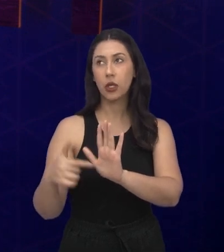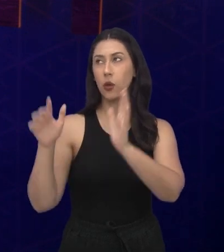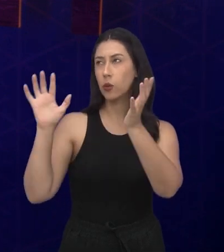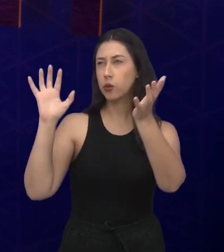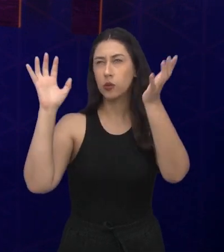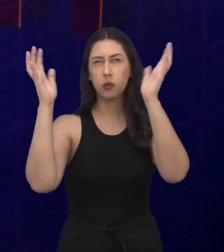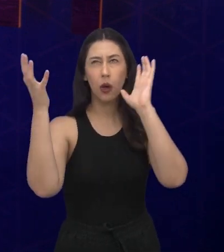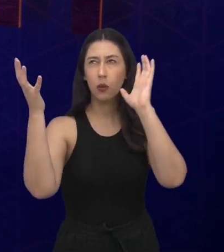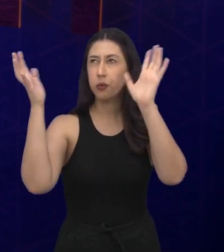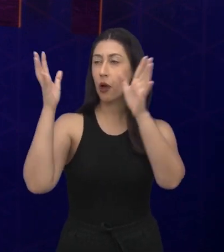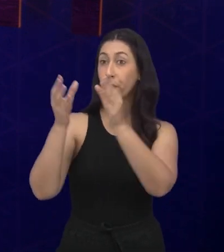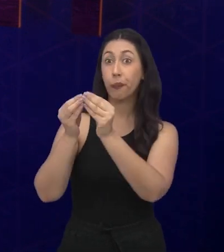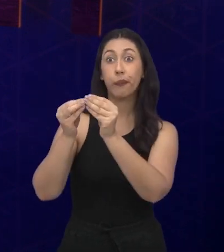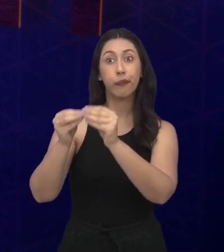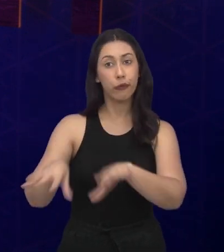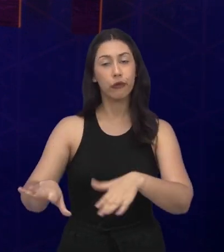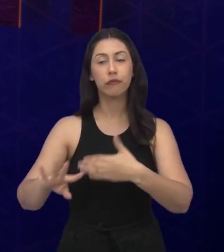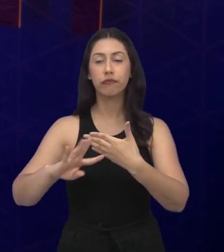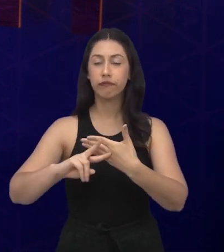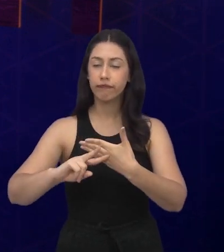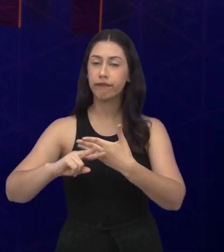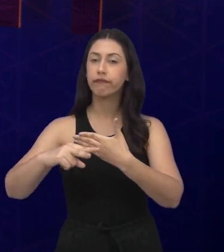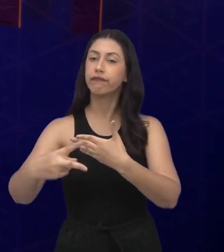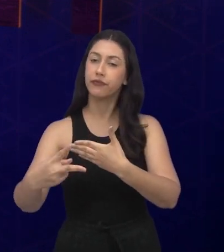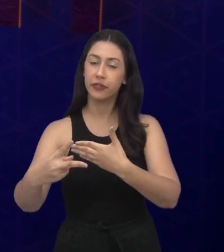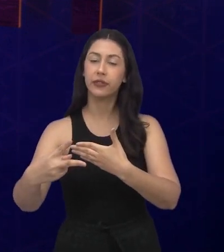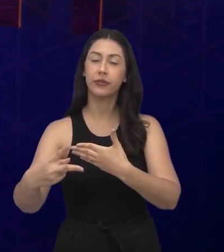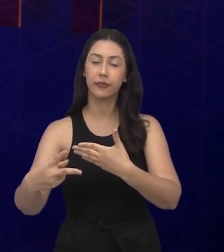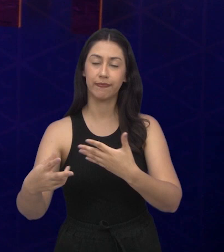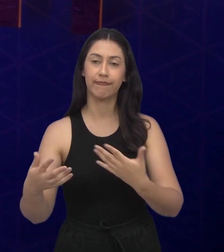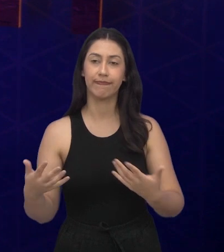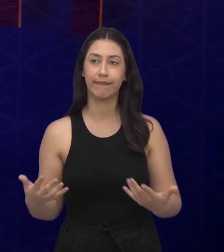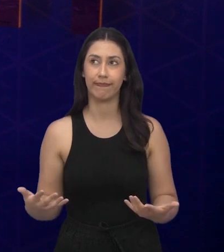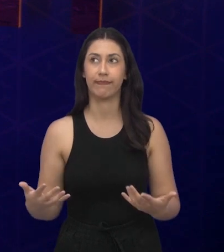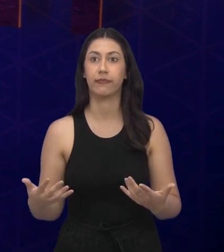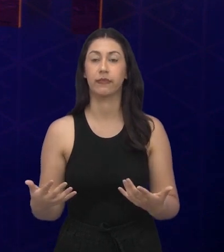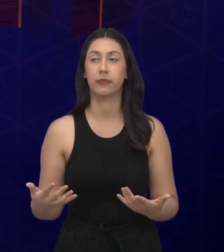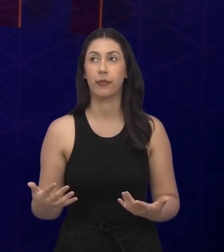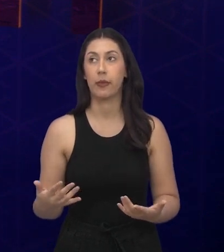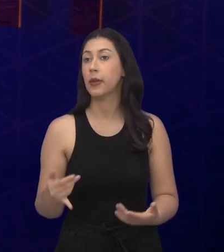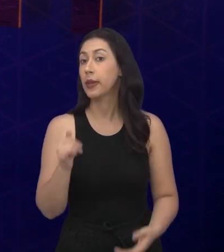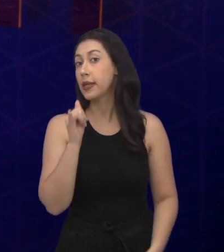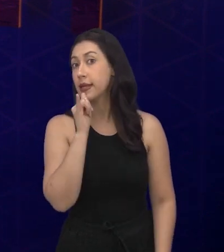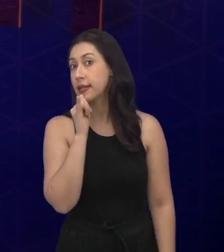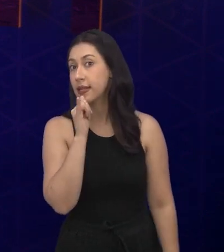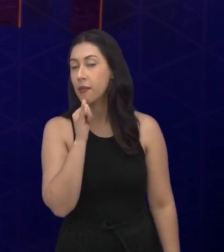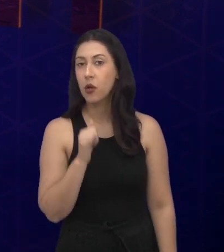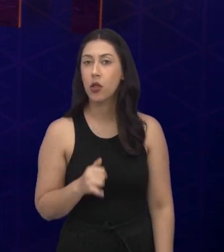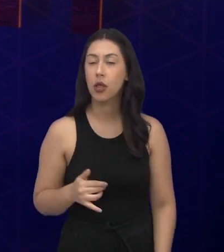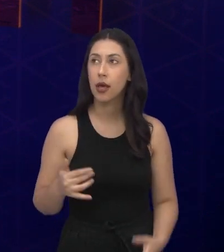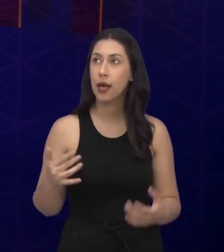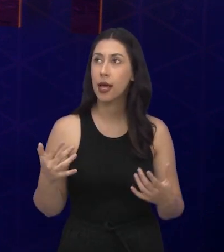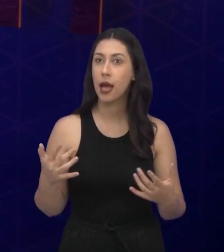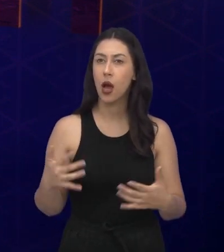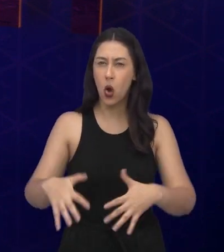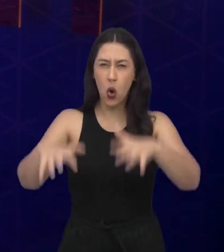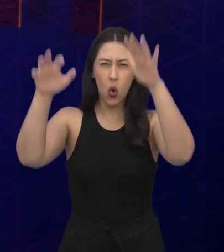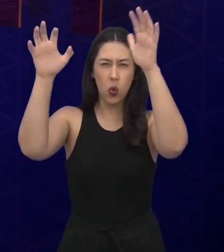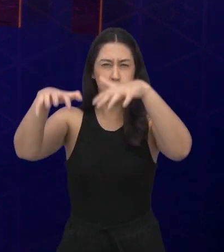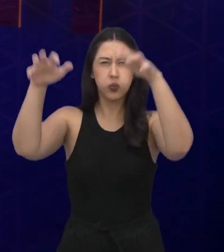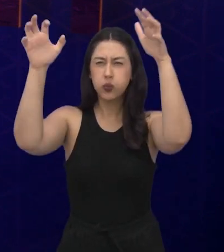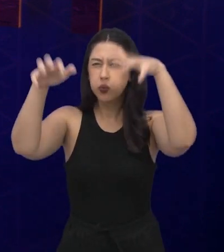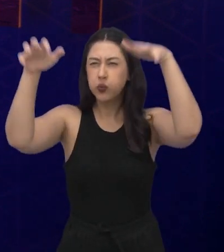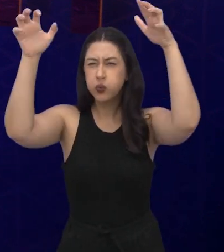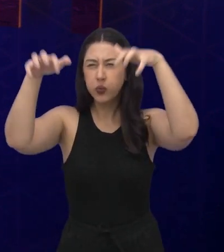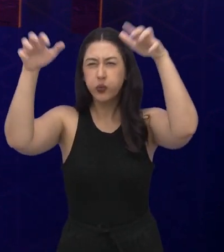das mudanças climáticas causando eventos extremos, né? Tipo, uma super